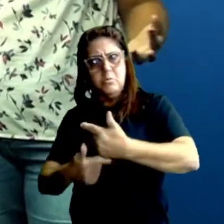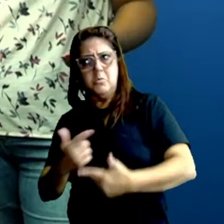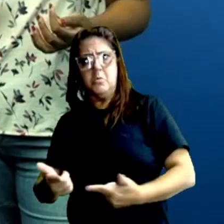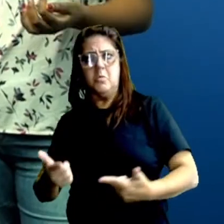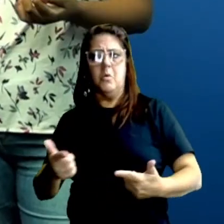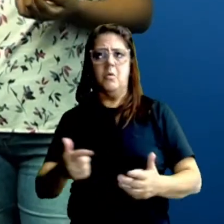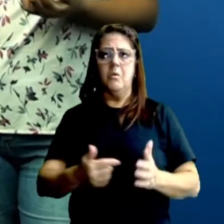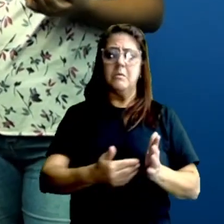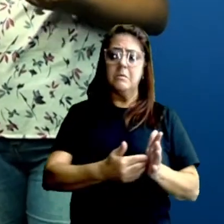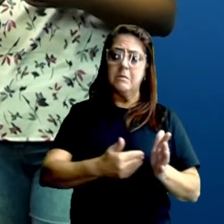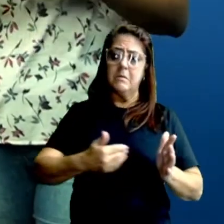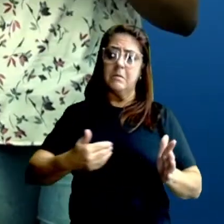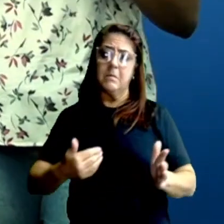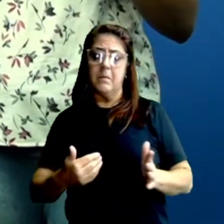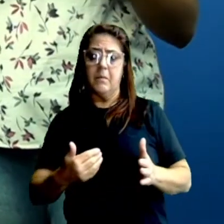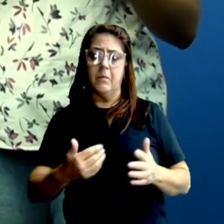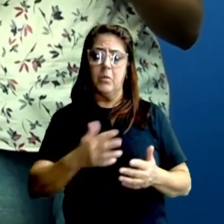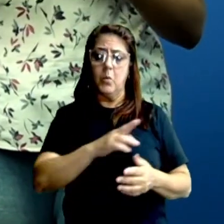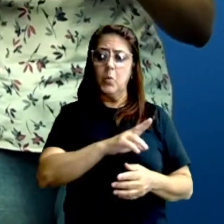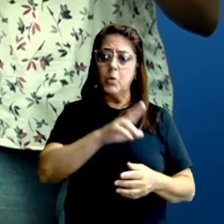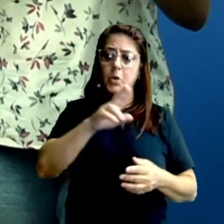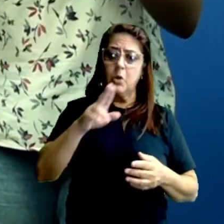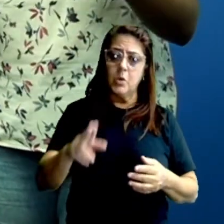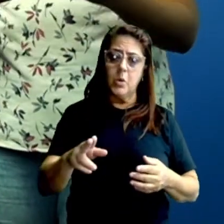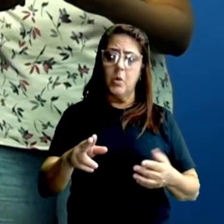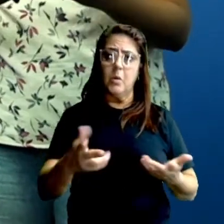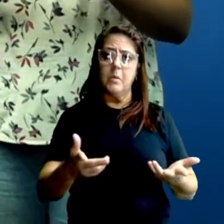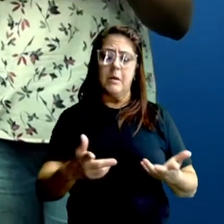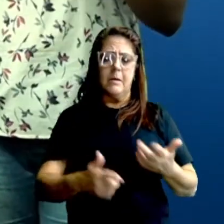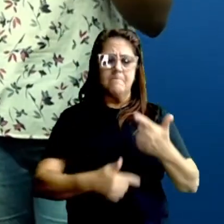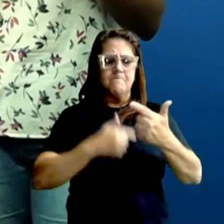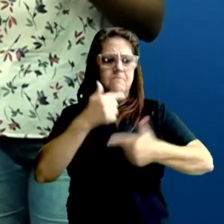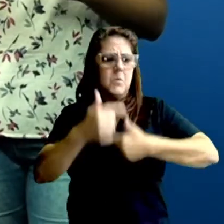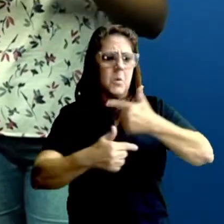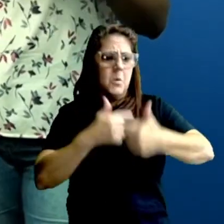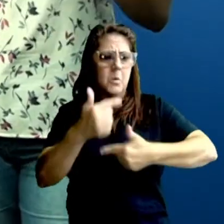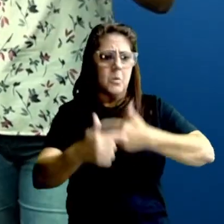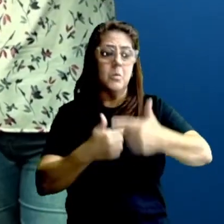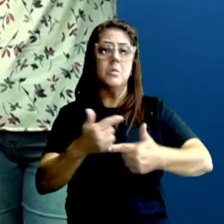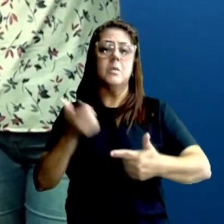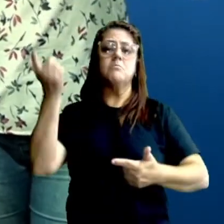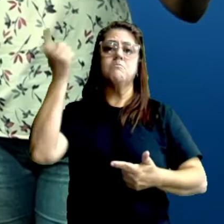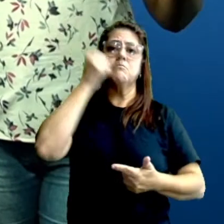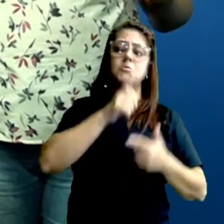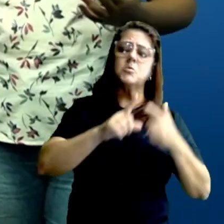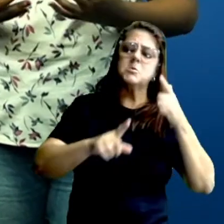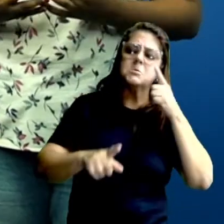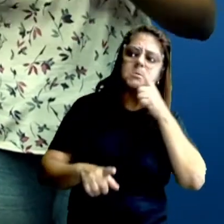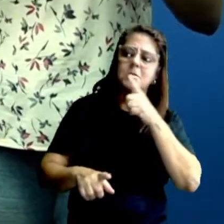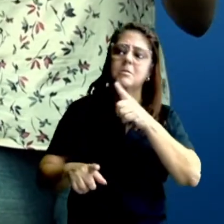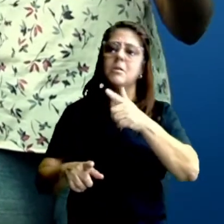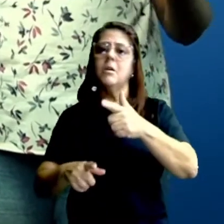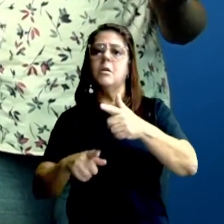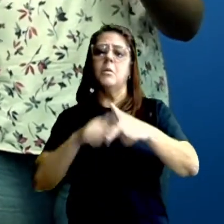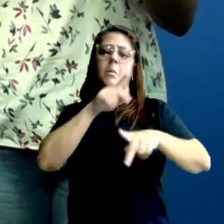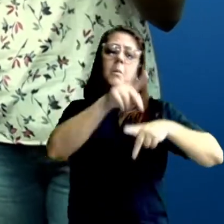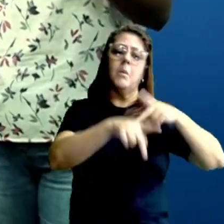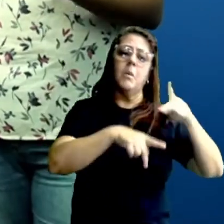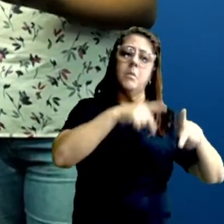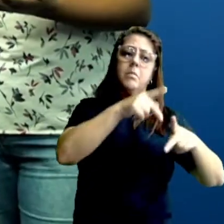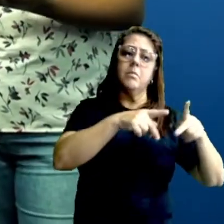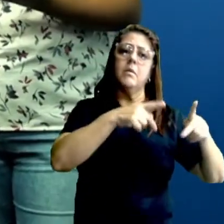dizimada e até hoje é nessa resistência eles avançar a continuar um povoado